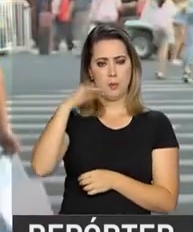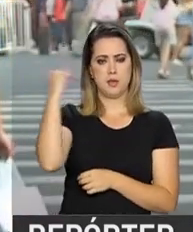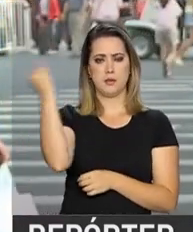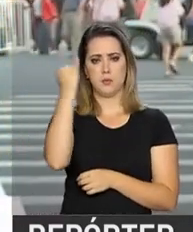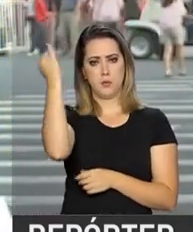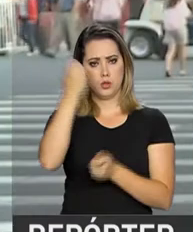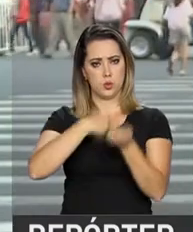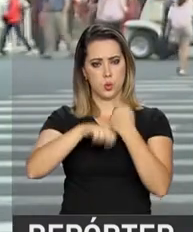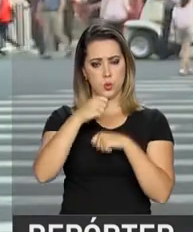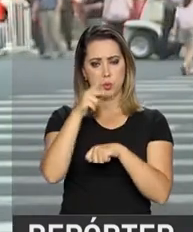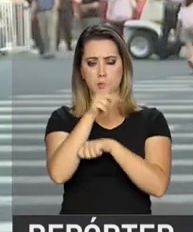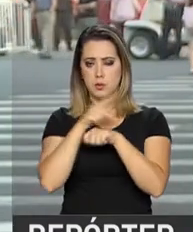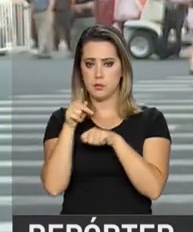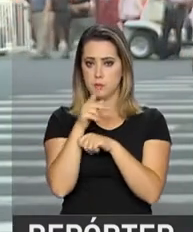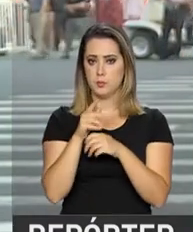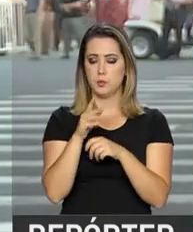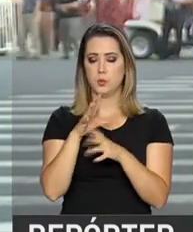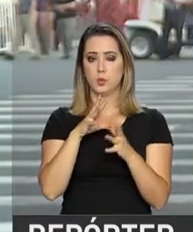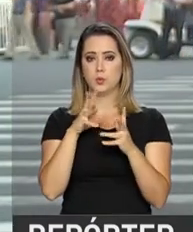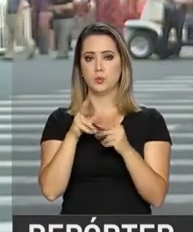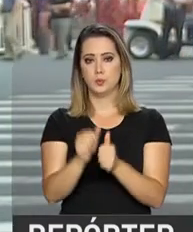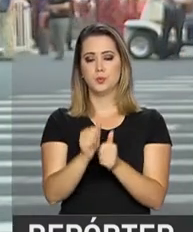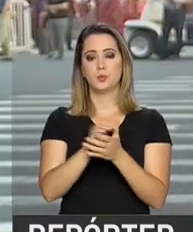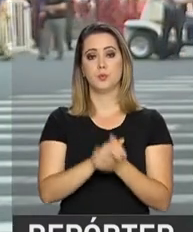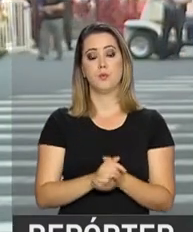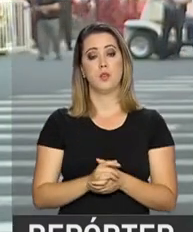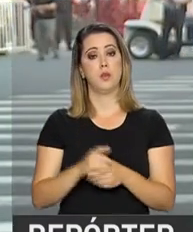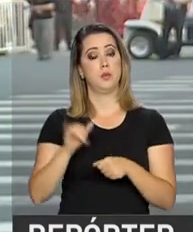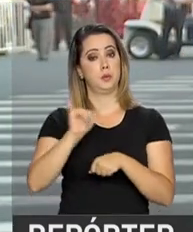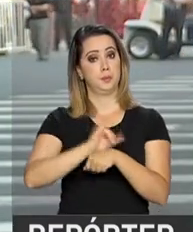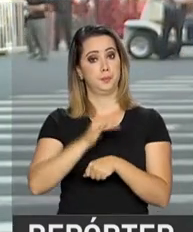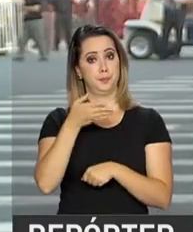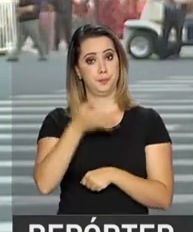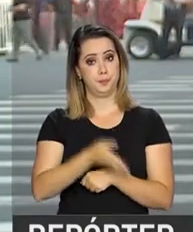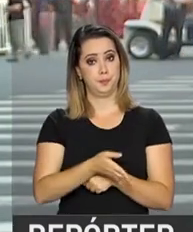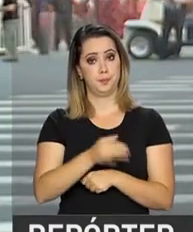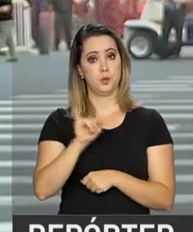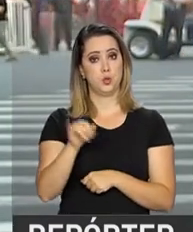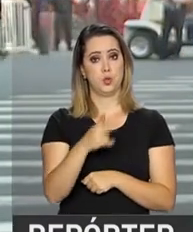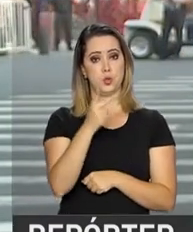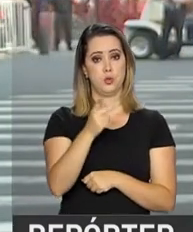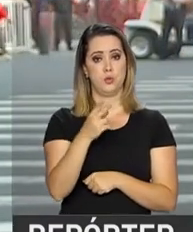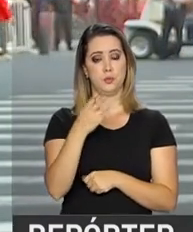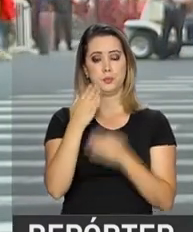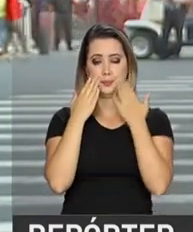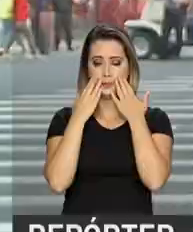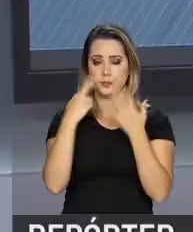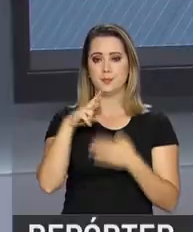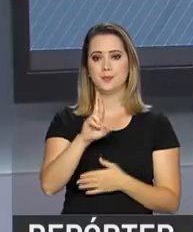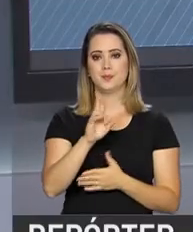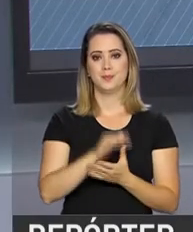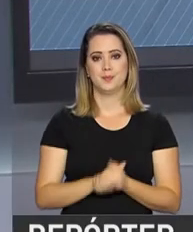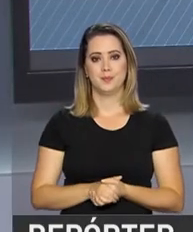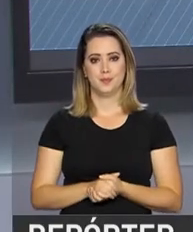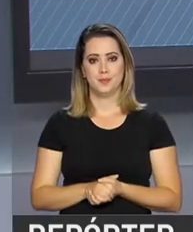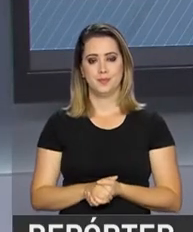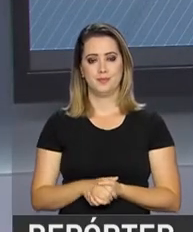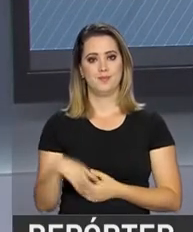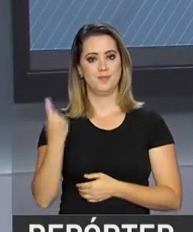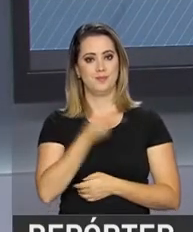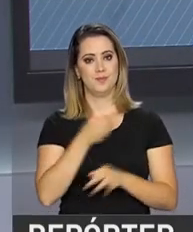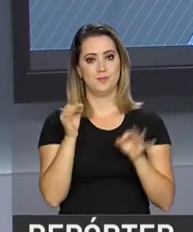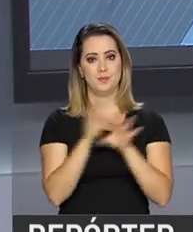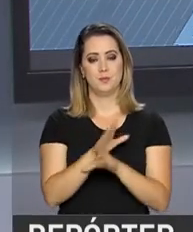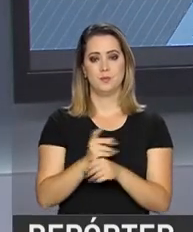desenvolvimento do mundo de pequim na china joão pedro neto pra tv nbr nós